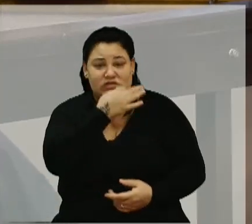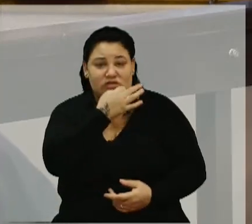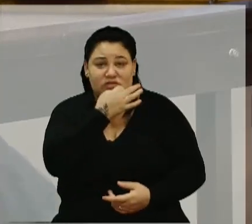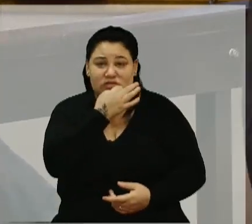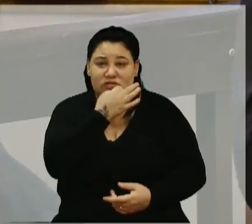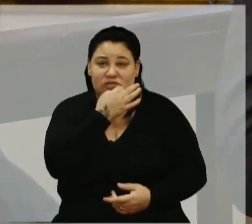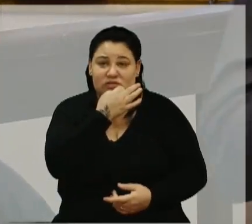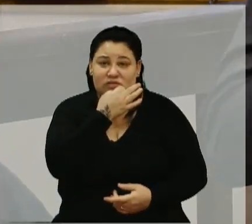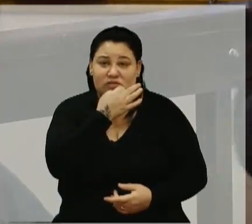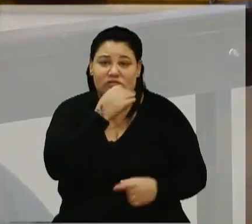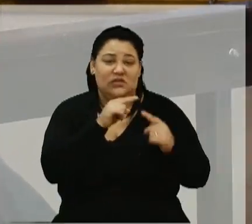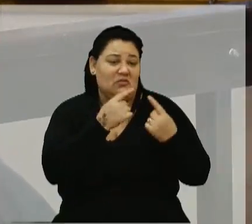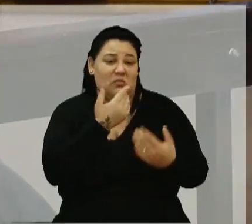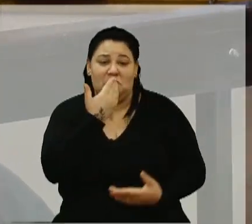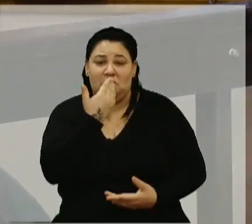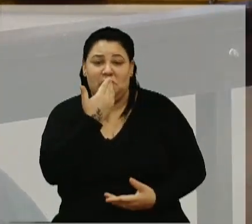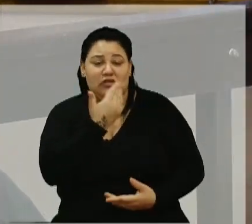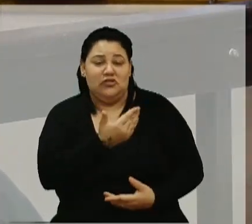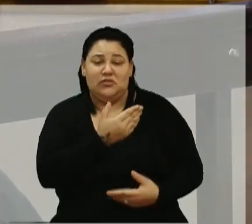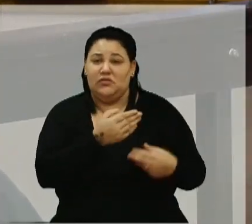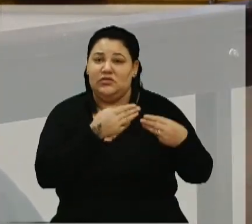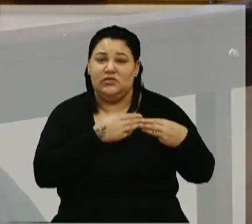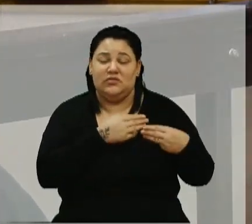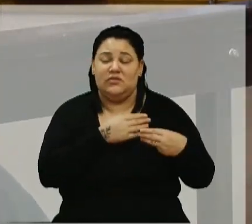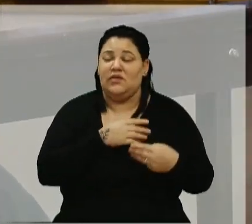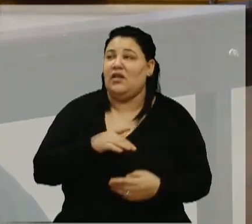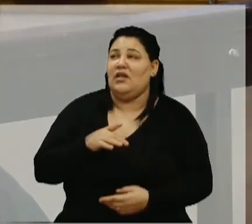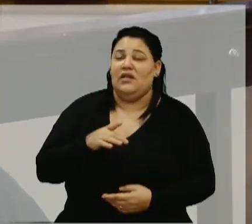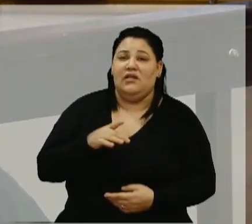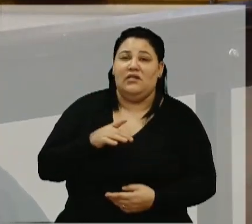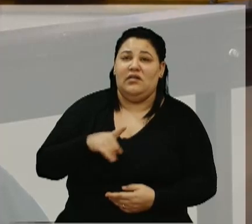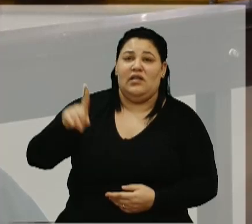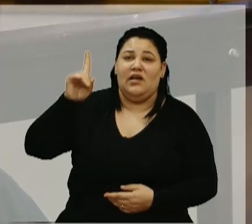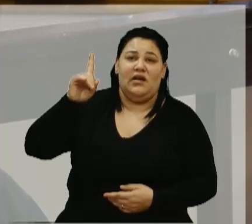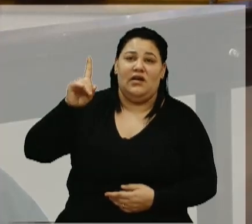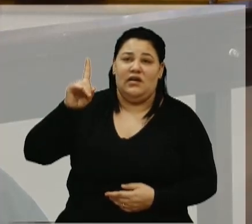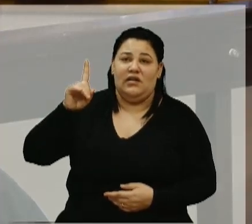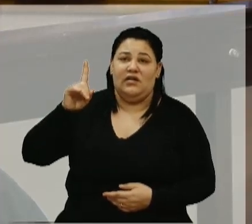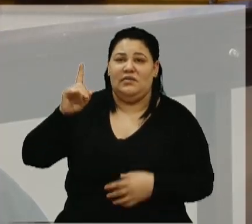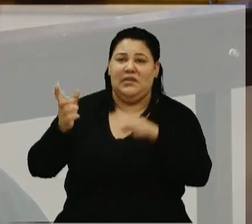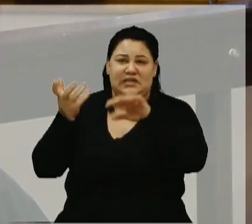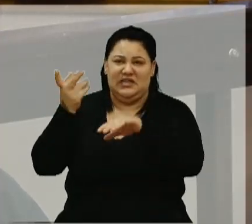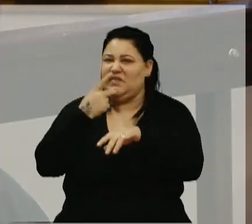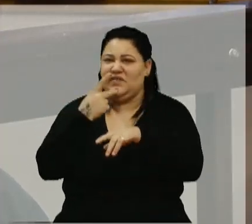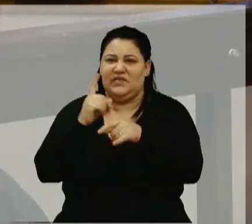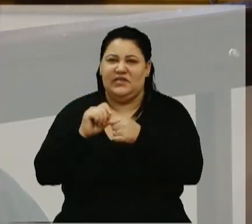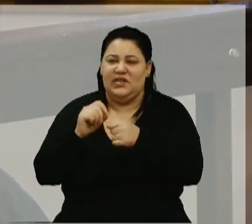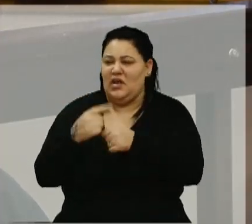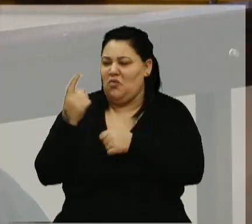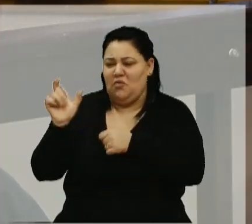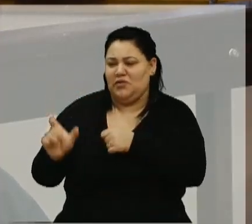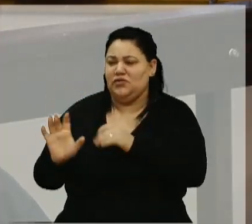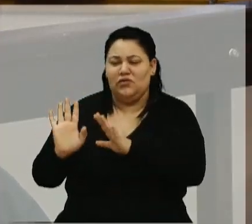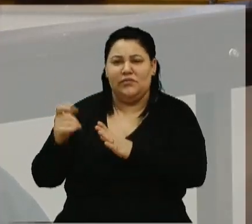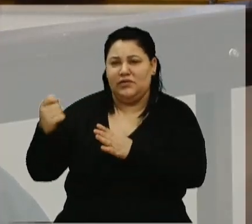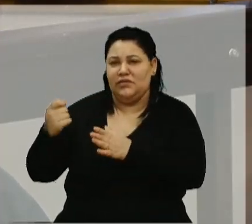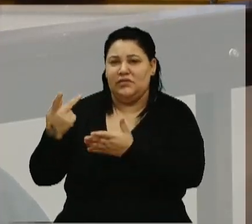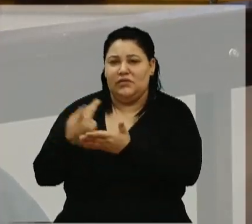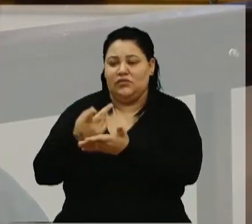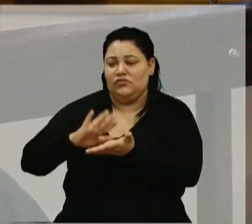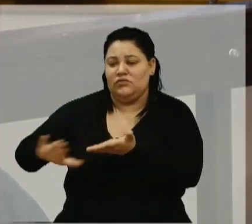não estamos pedindo a moção ali em cima que estão falando, não é do todo lá do STJ, é de um membro. Errou, tem que ser